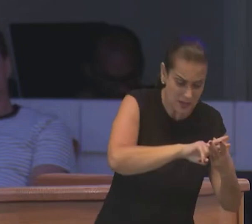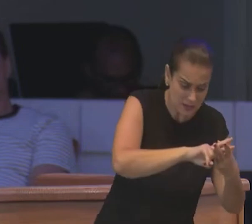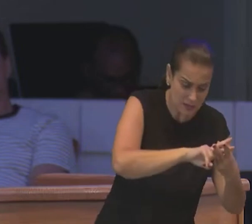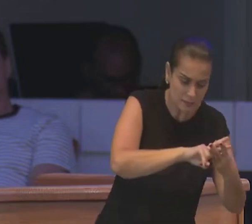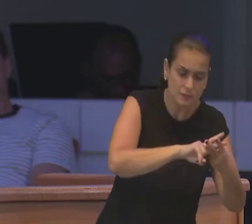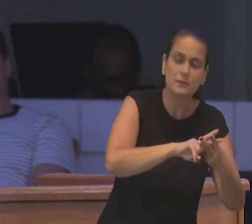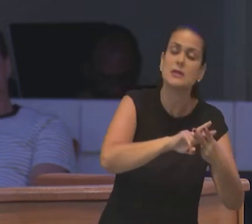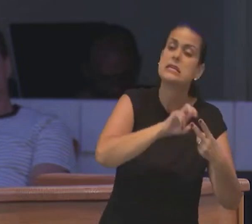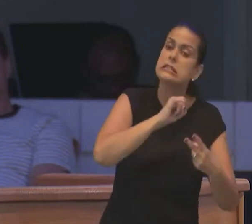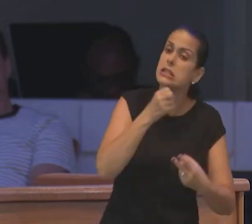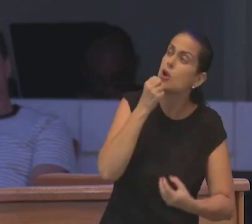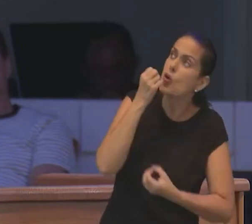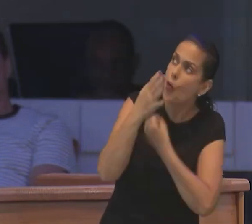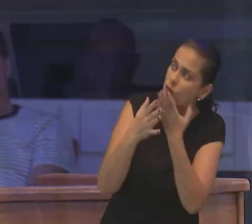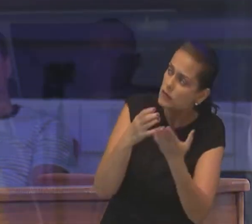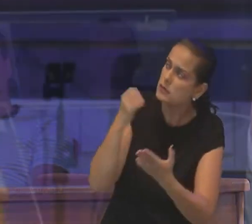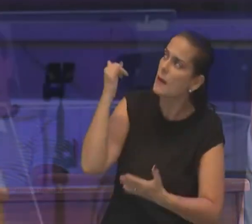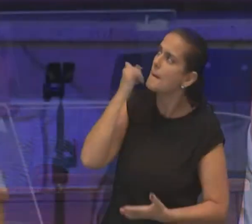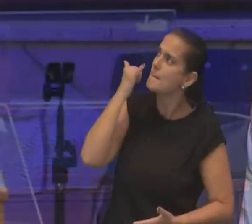Passa aí, meu irmão, por favor.